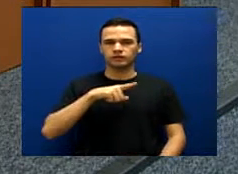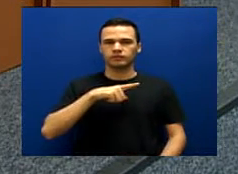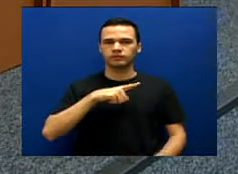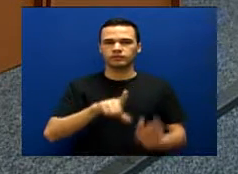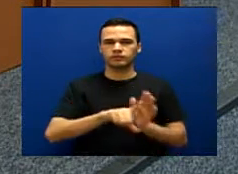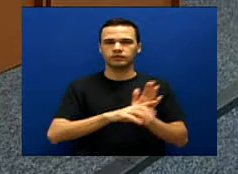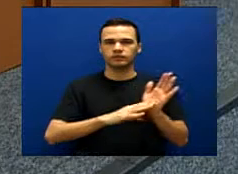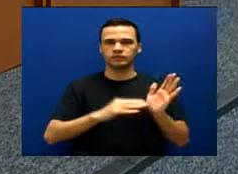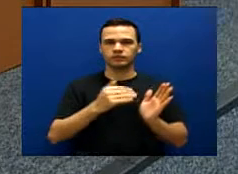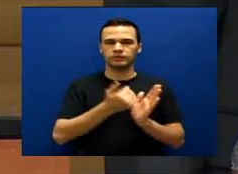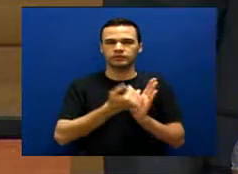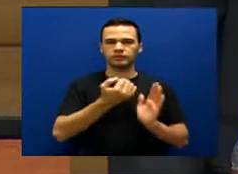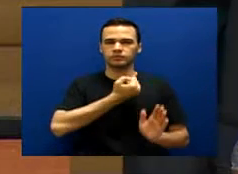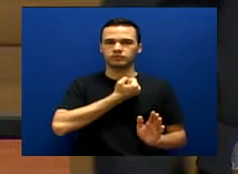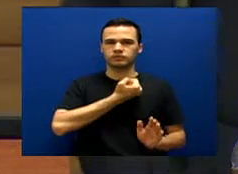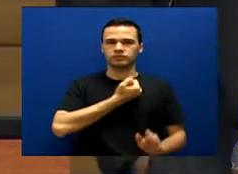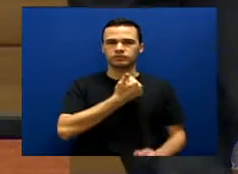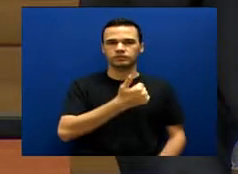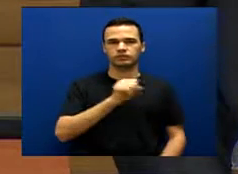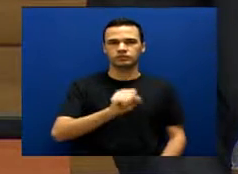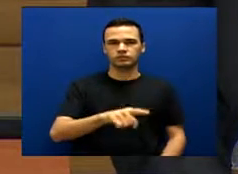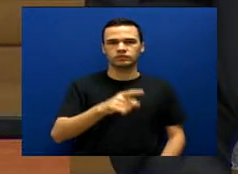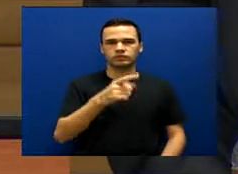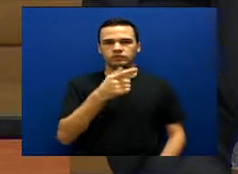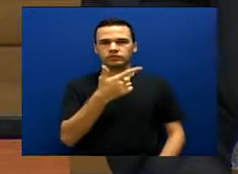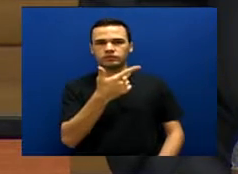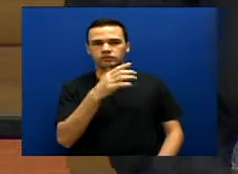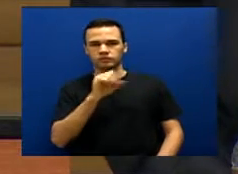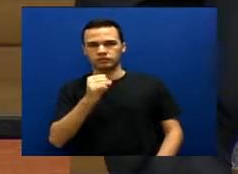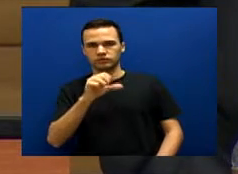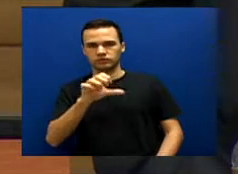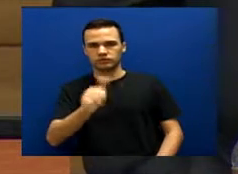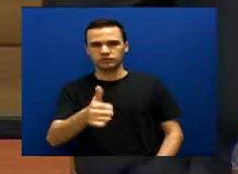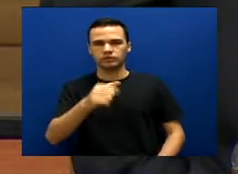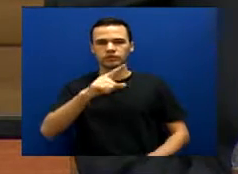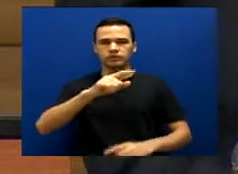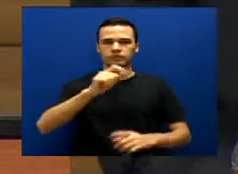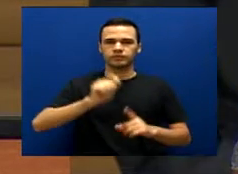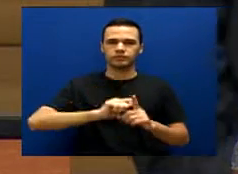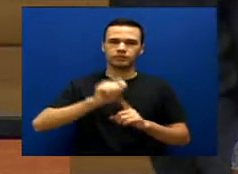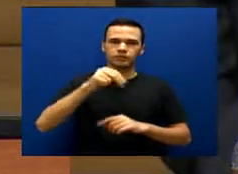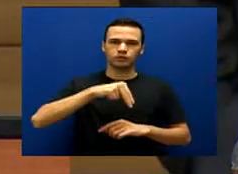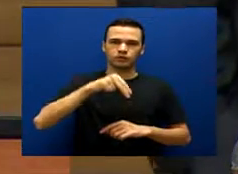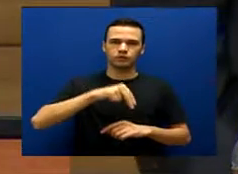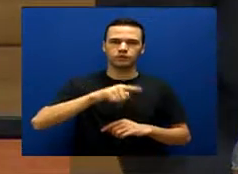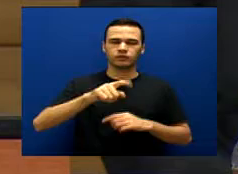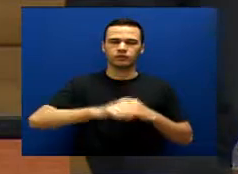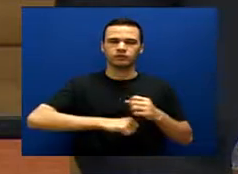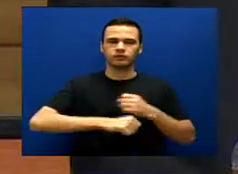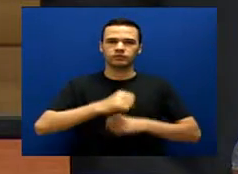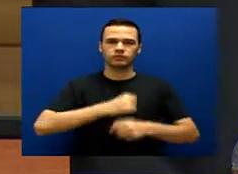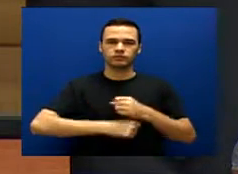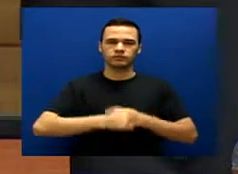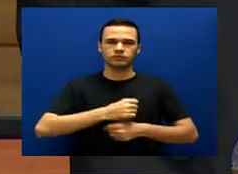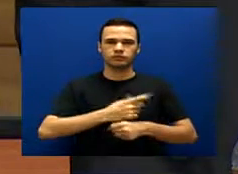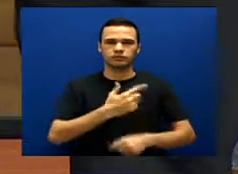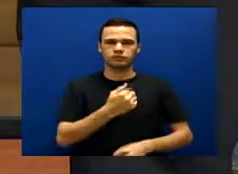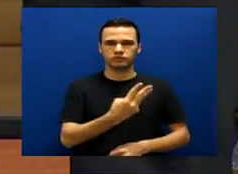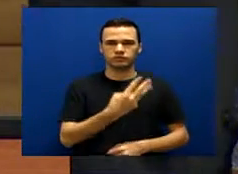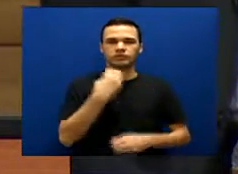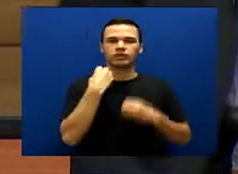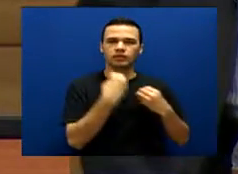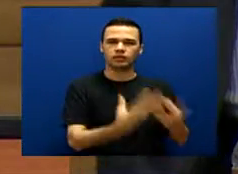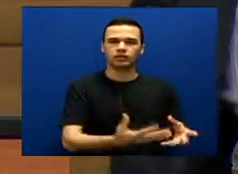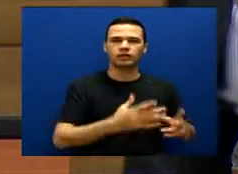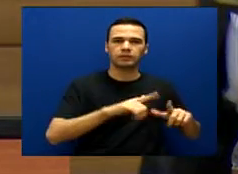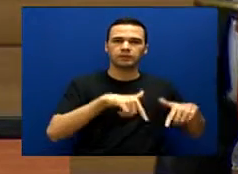do Decreto Legislativo 1281, de 21 de novembro de 2013, institui o prêmio Nelson Mandela. Tem